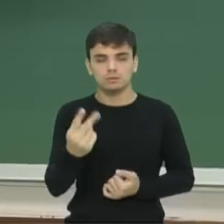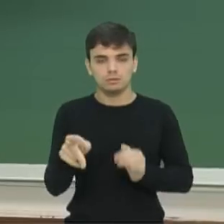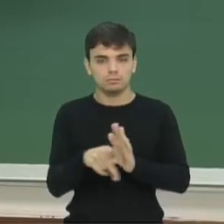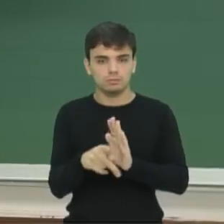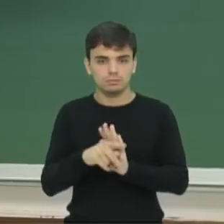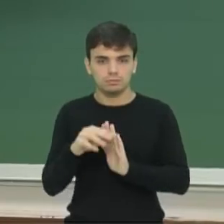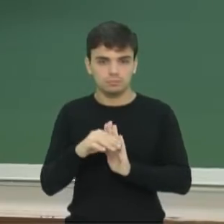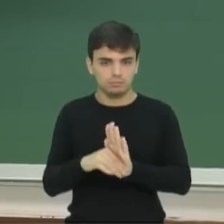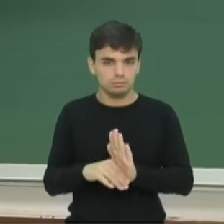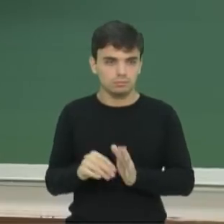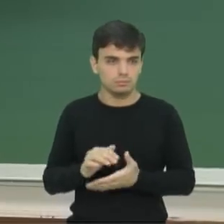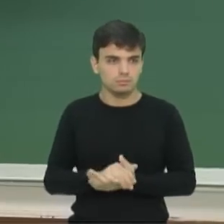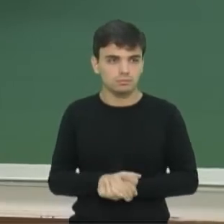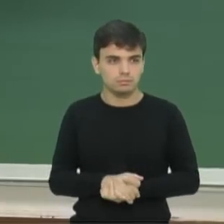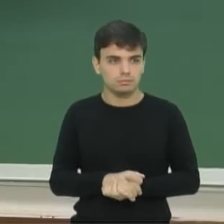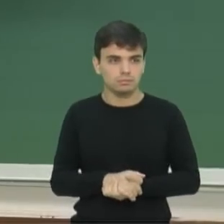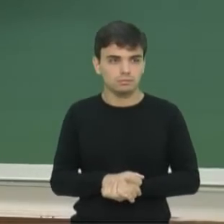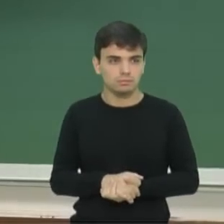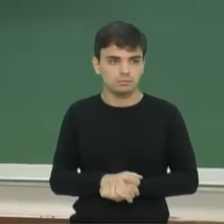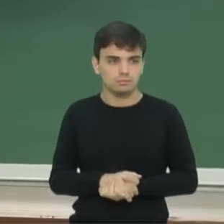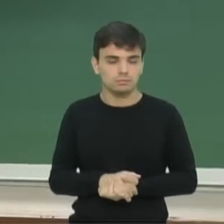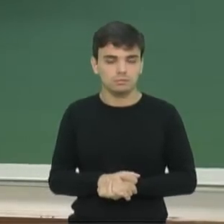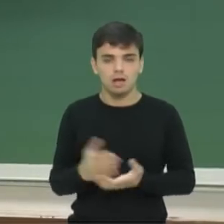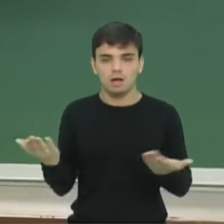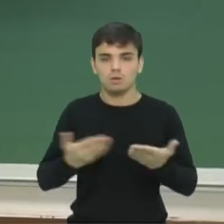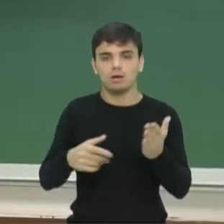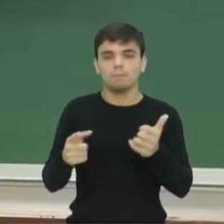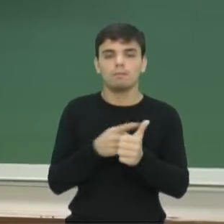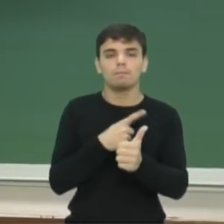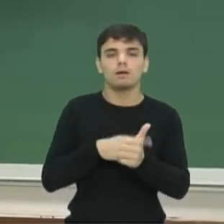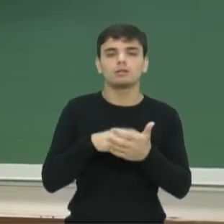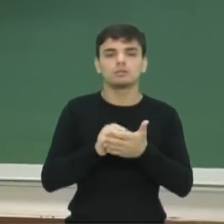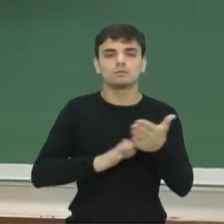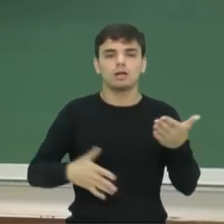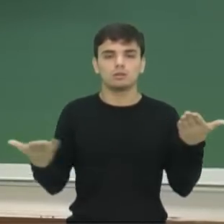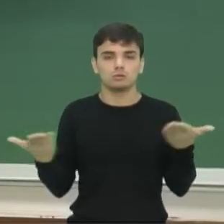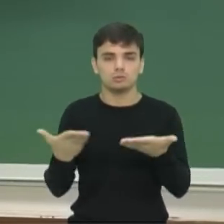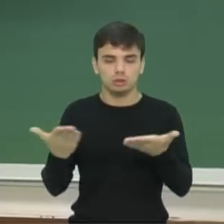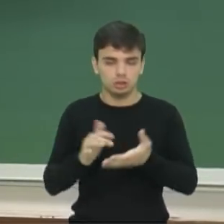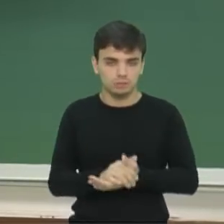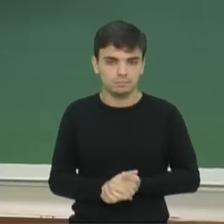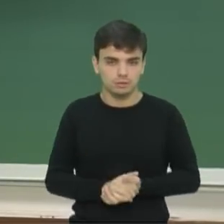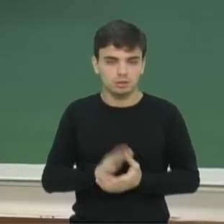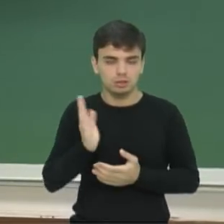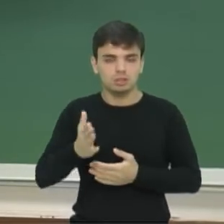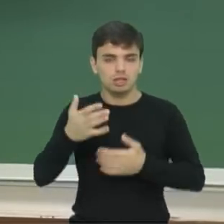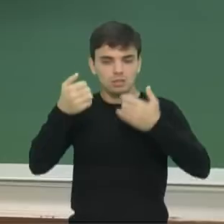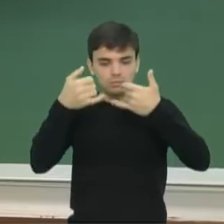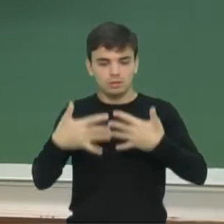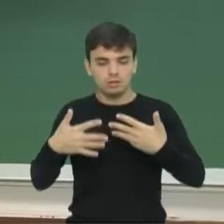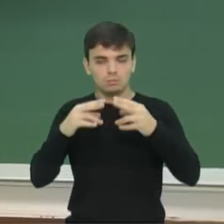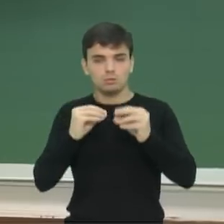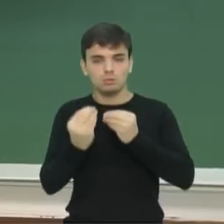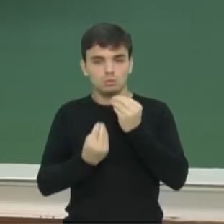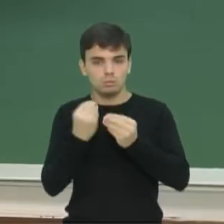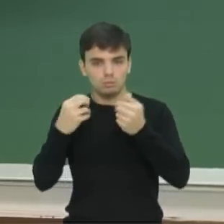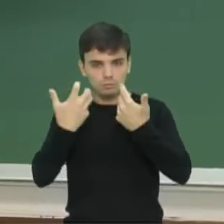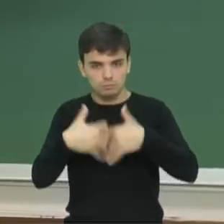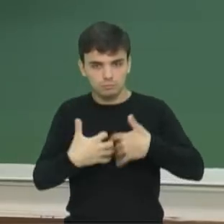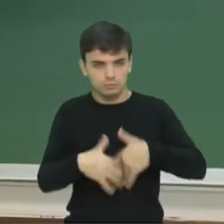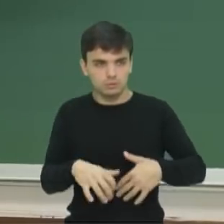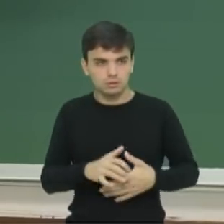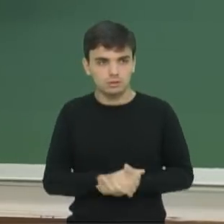do judô. Bora para o nosso primeiro exercício da aula de hoje, então? Já falamos sobre como que funciona um pouco da modalidade do judô, então temos o